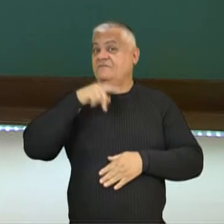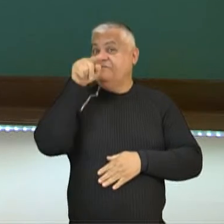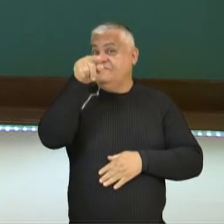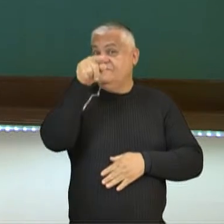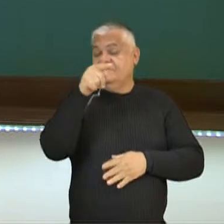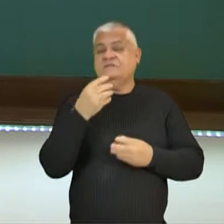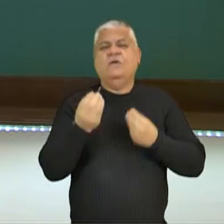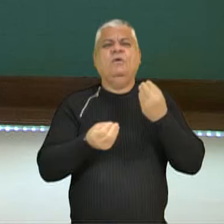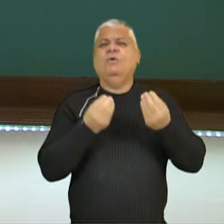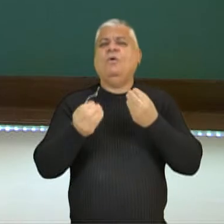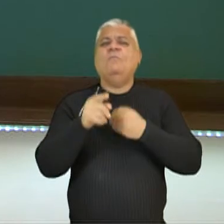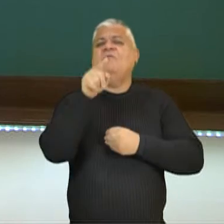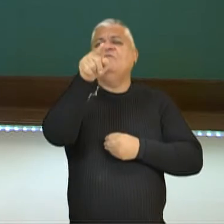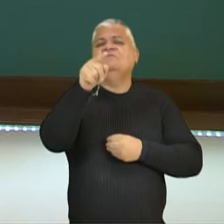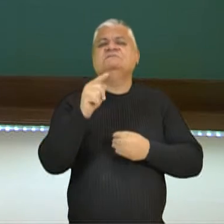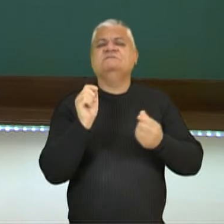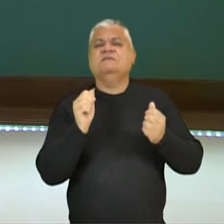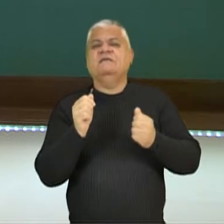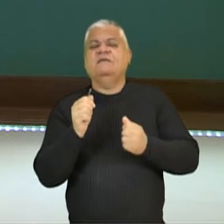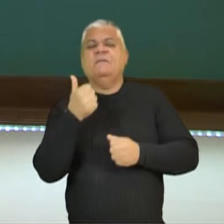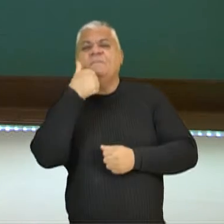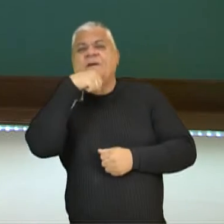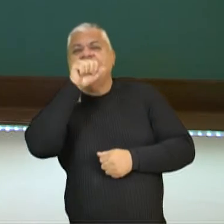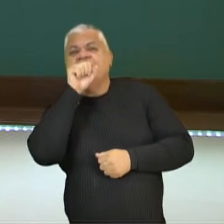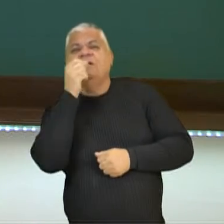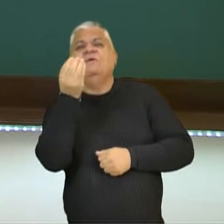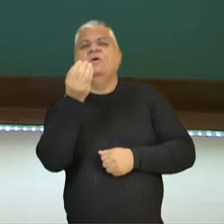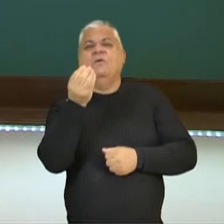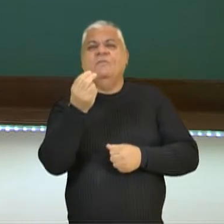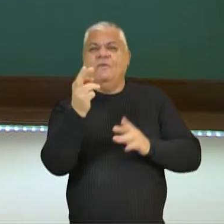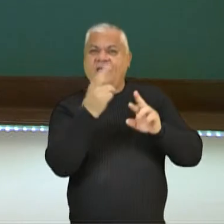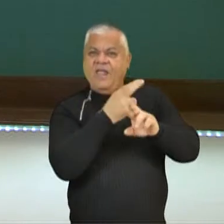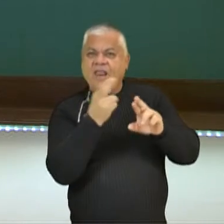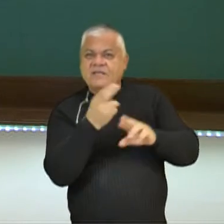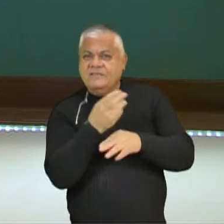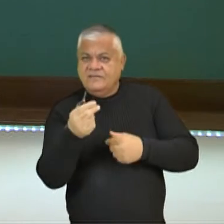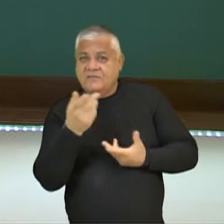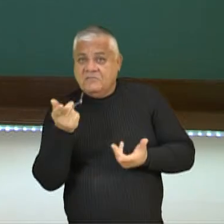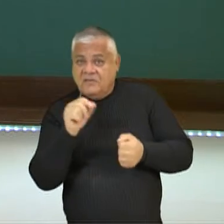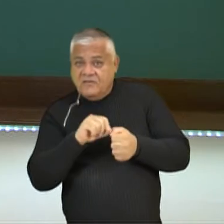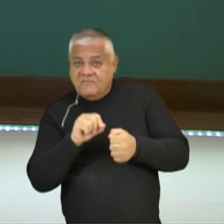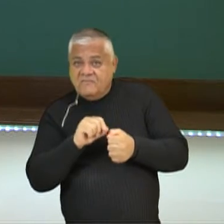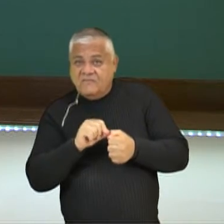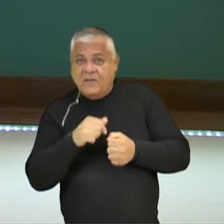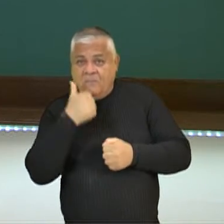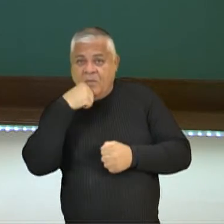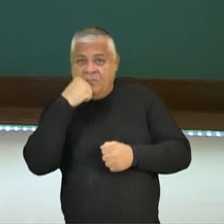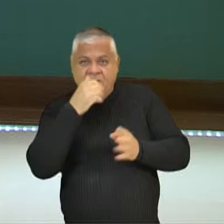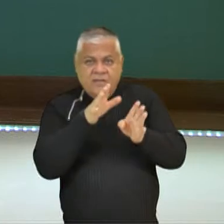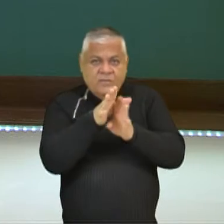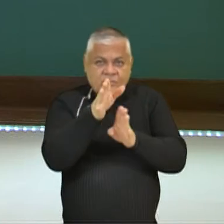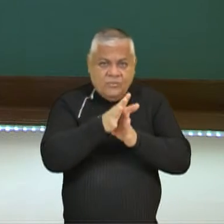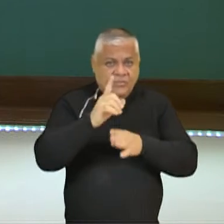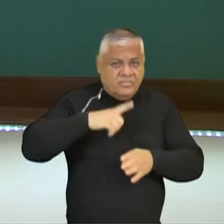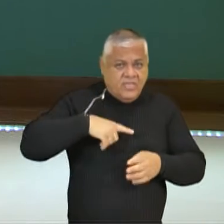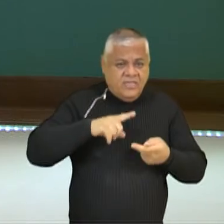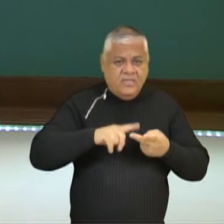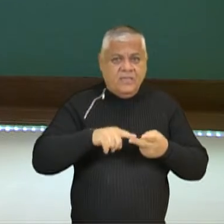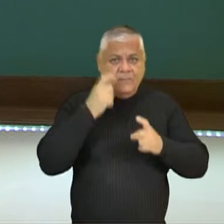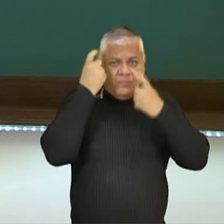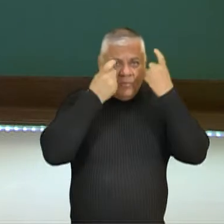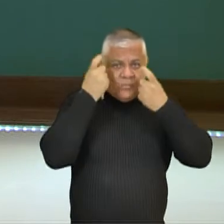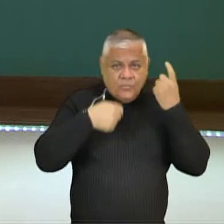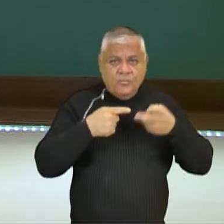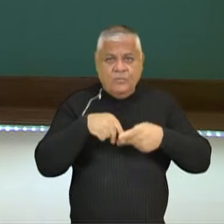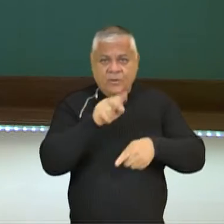refletir e responder como é a sua relação com sua mãe, ou quem faz o papel de mãe, a responsável, a pessoa responsável